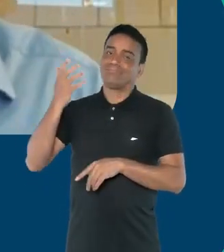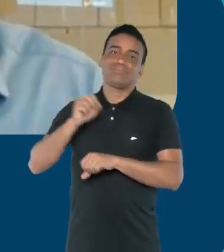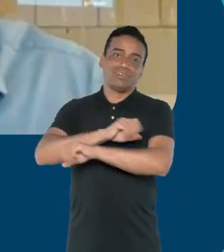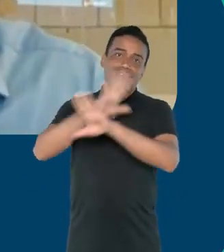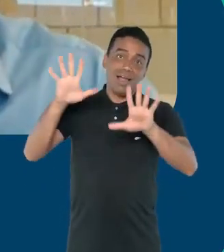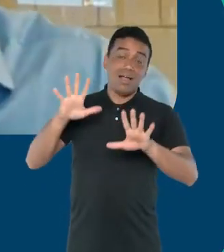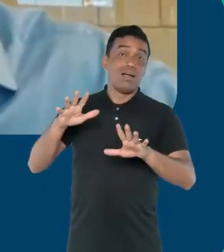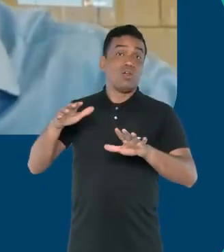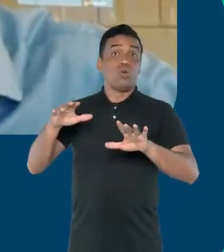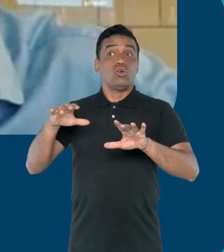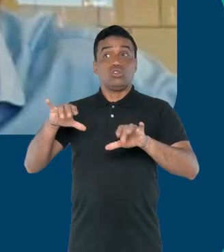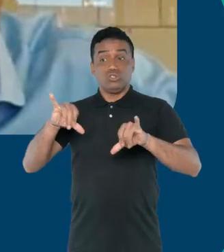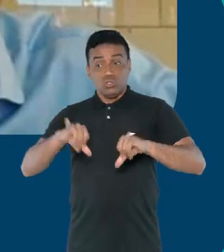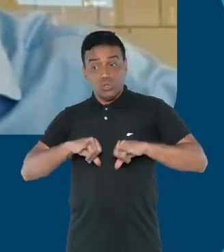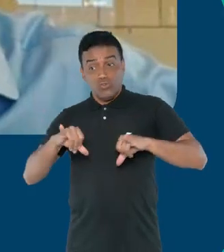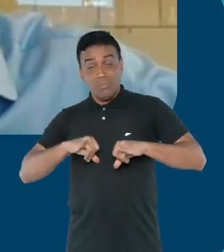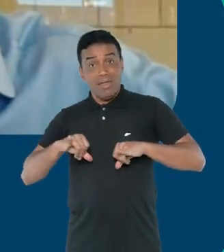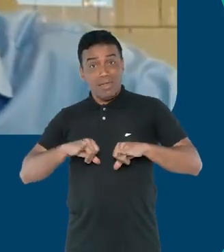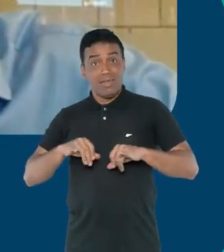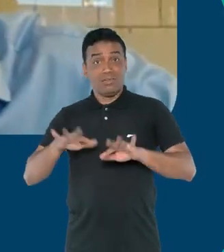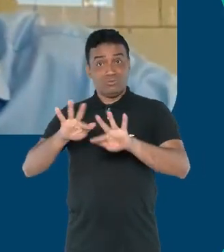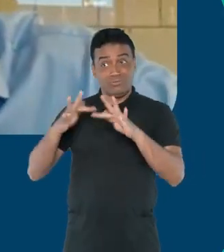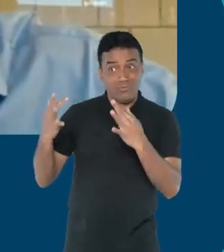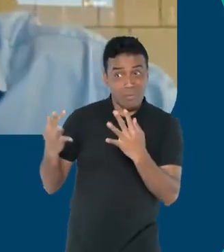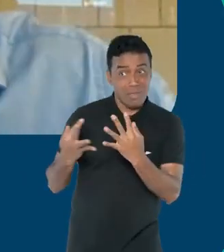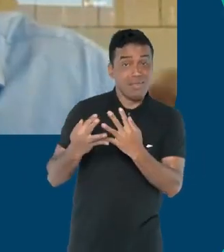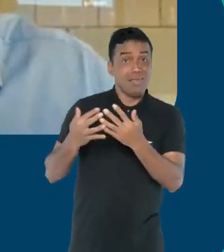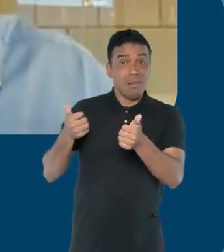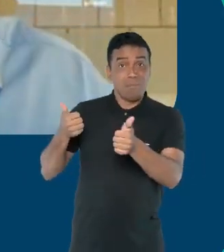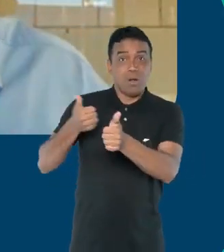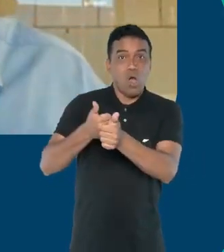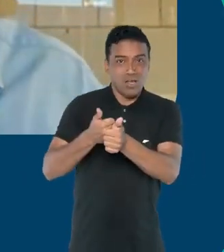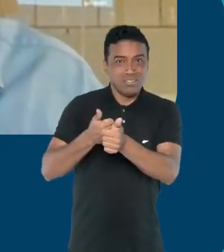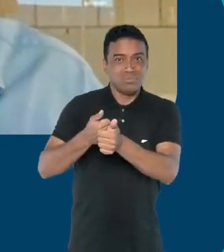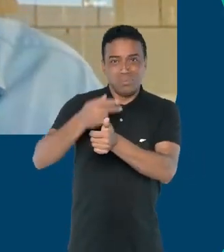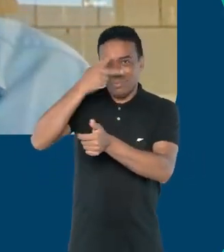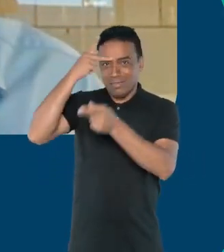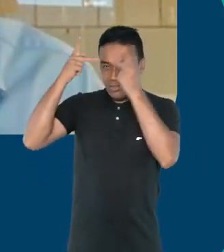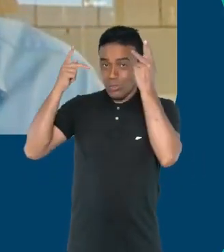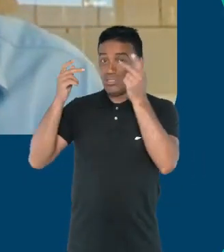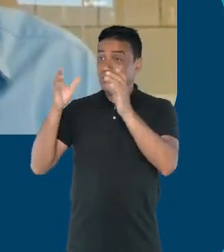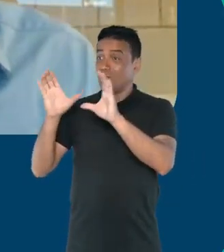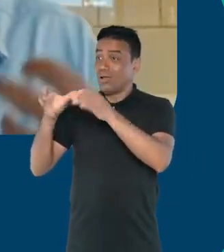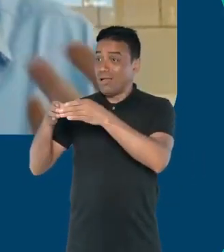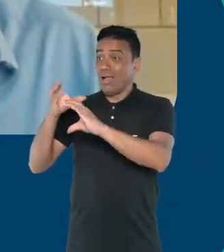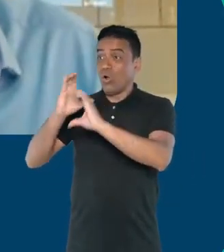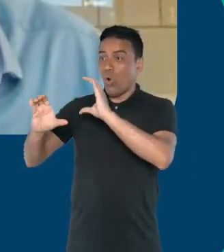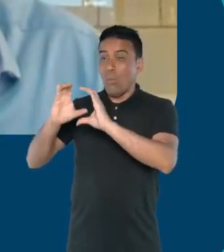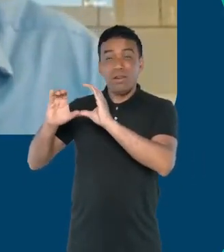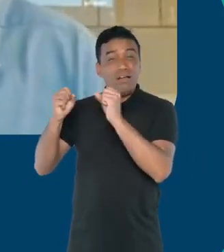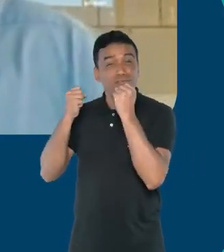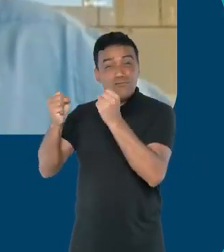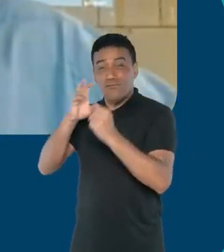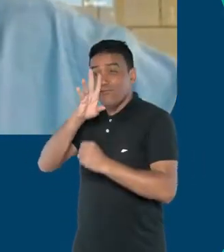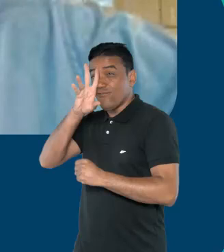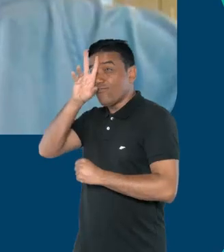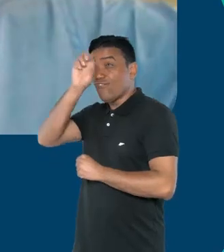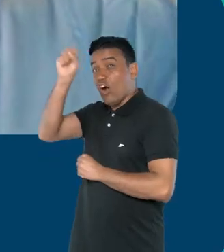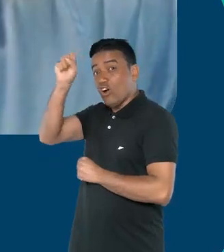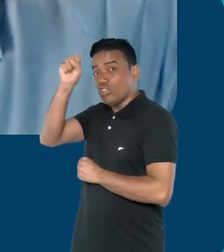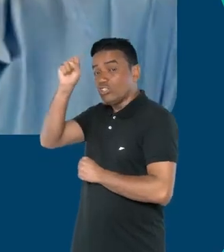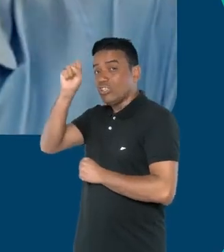Evidentemente, o sofrimento dos meus parentes, no primeiro momento, vão se comunicar de forma muito mais intensa do